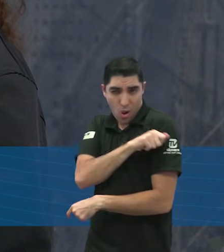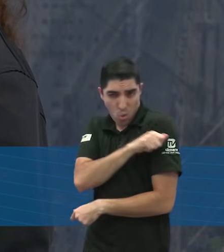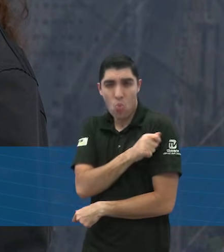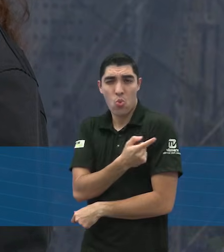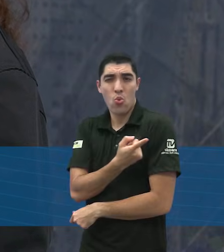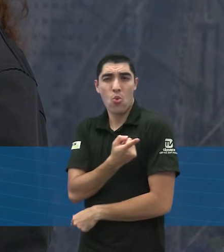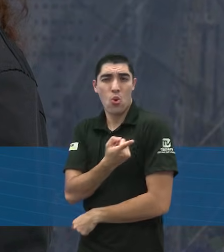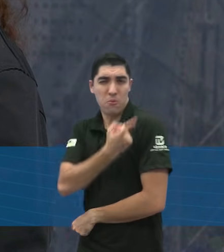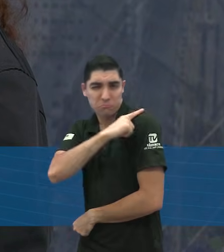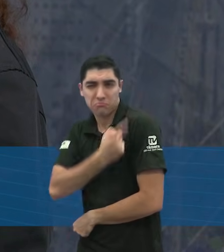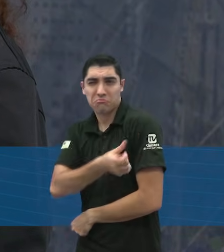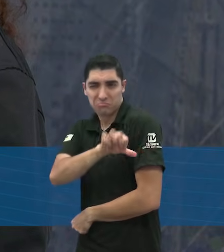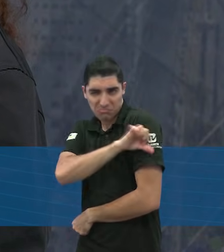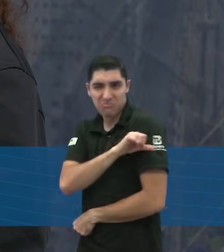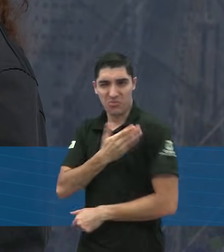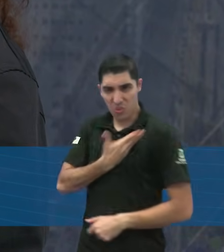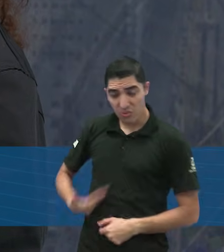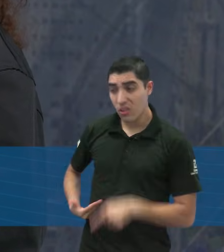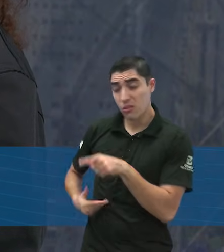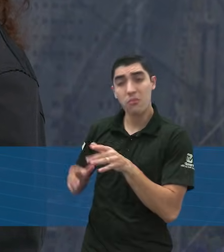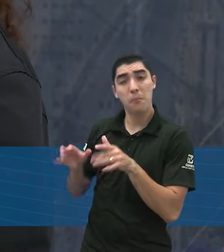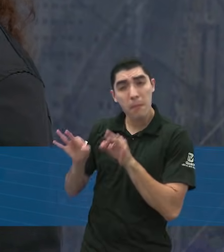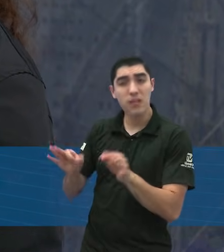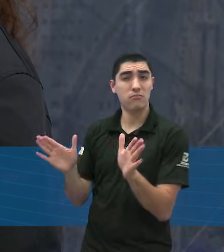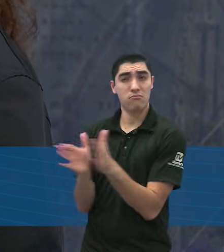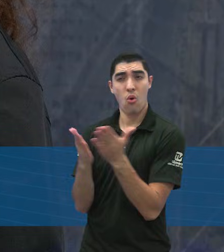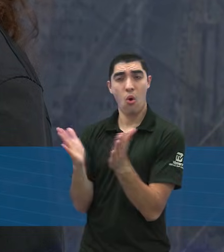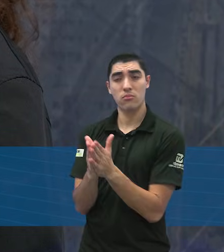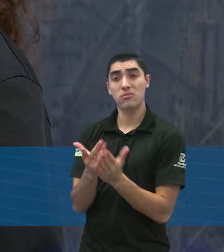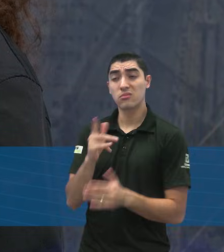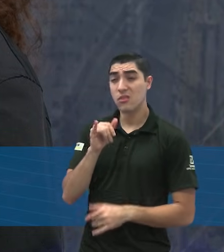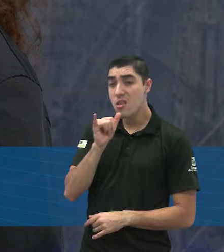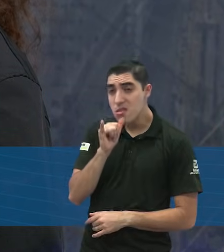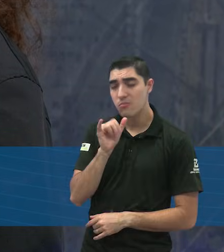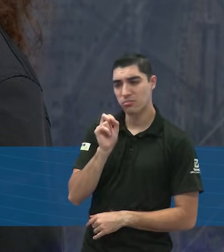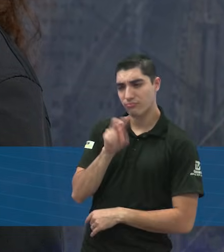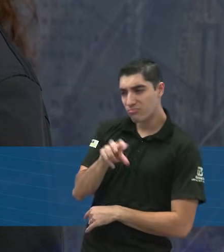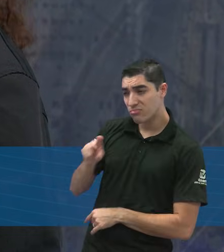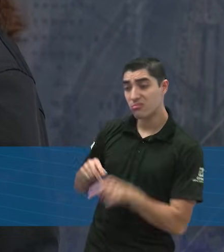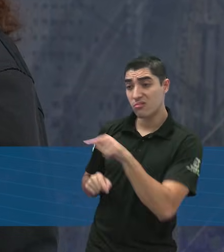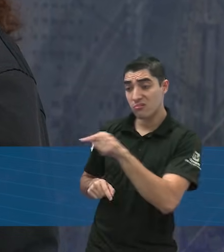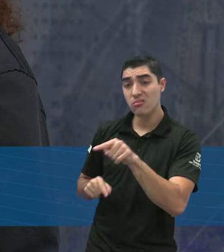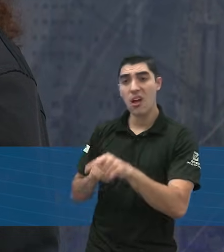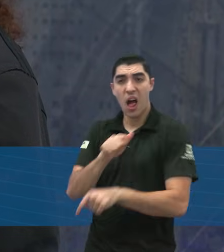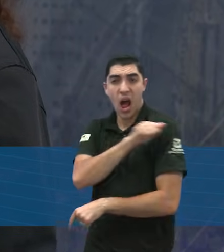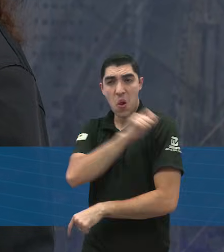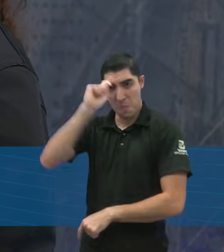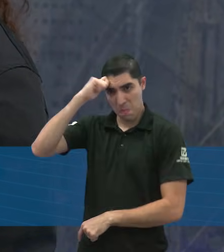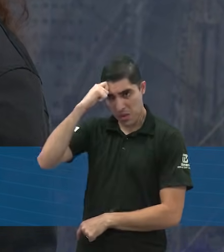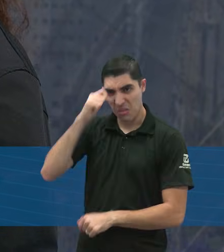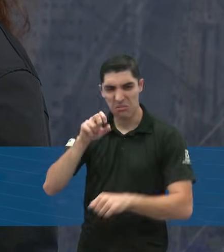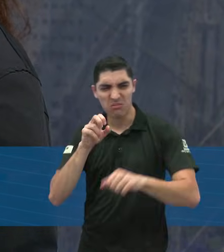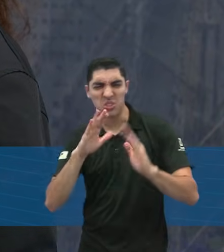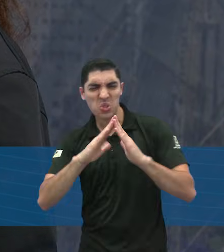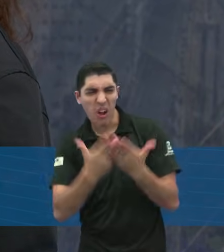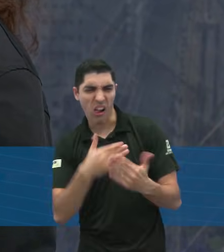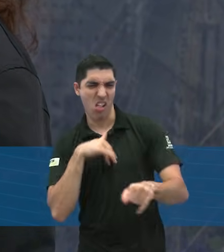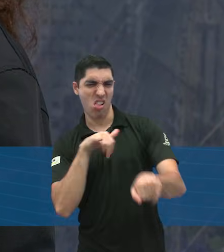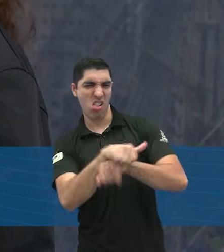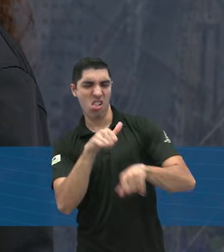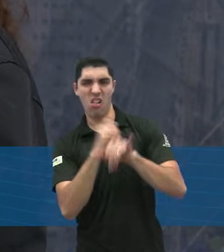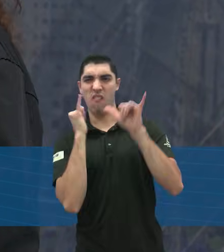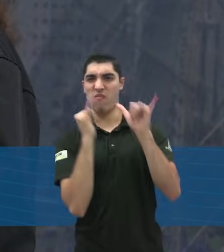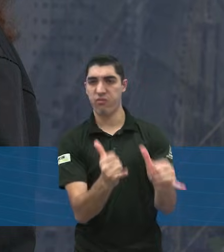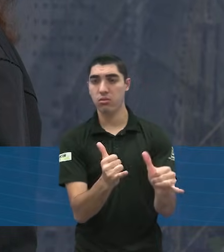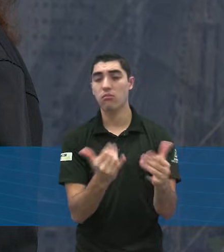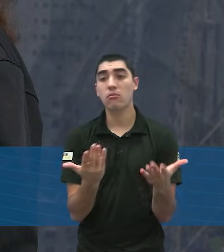sociedade. Então, a partir do momento que a gente vê que pessoas negras têm alta evasão escolar, já é um ponto que, como